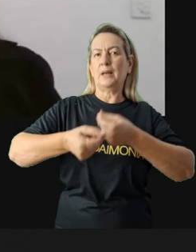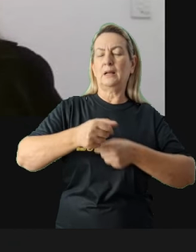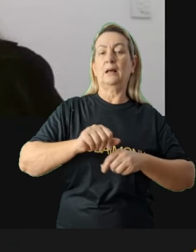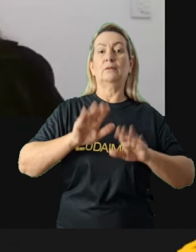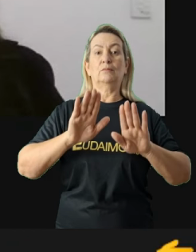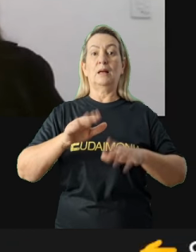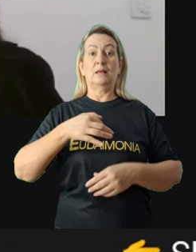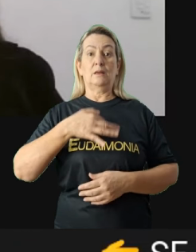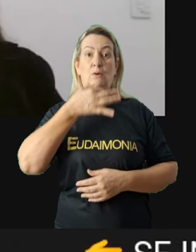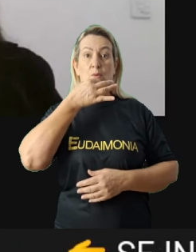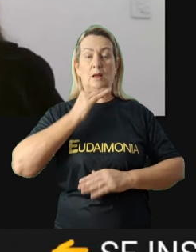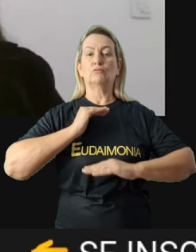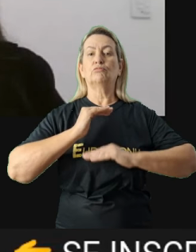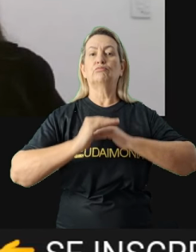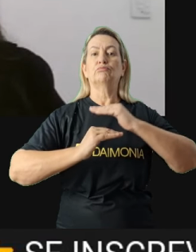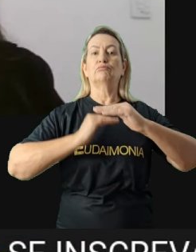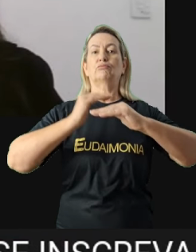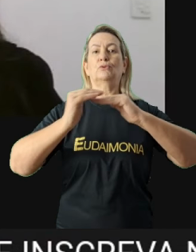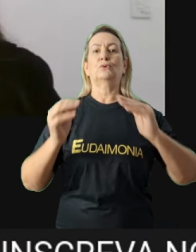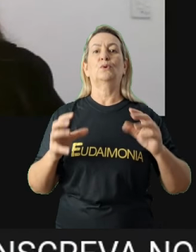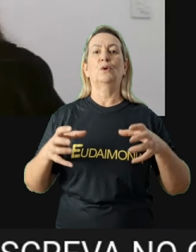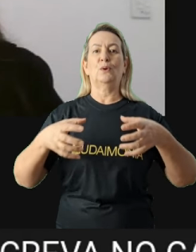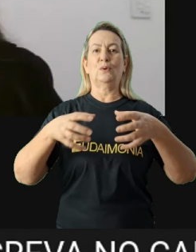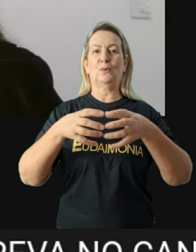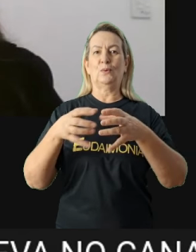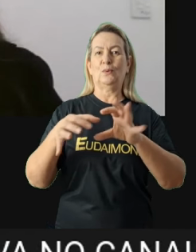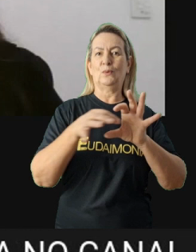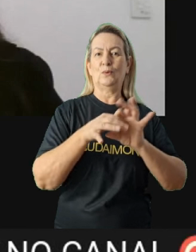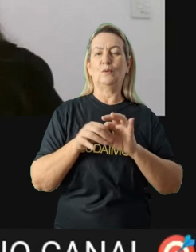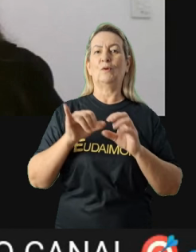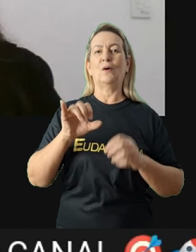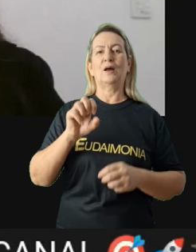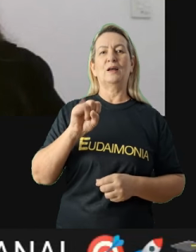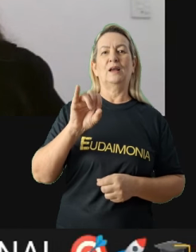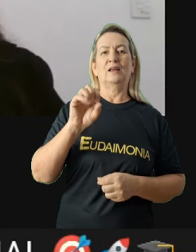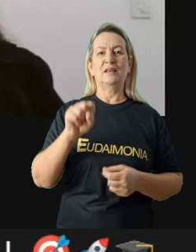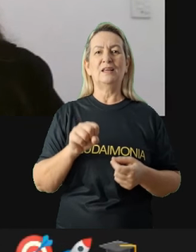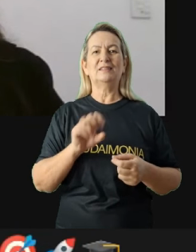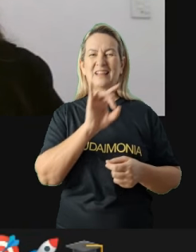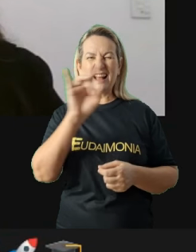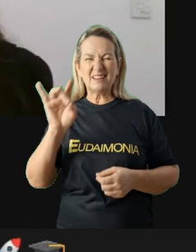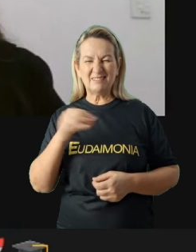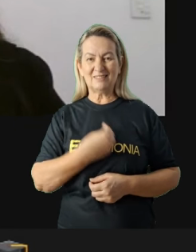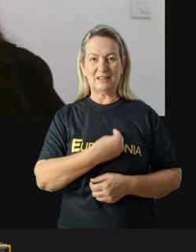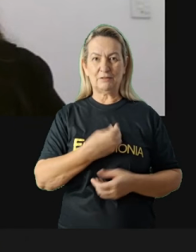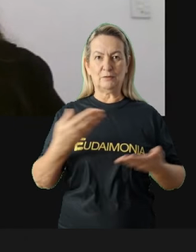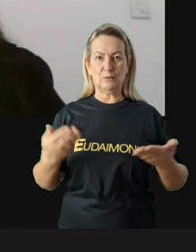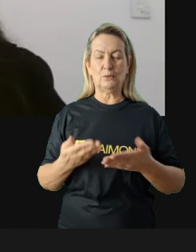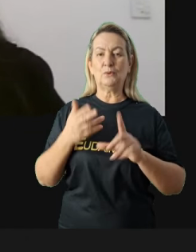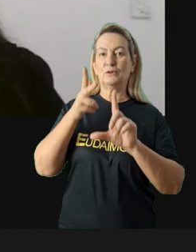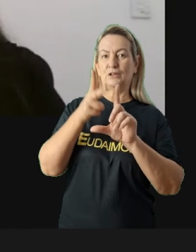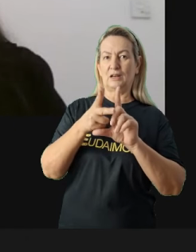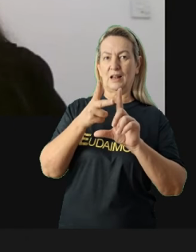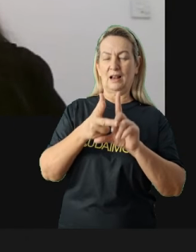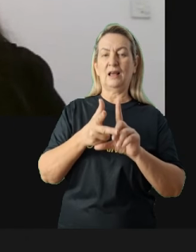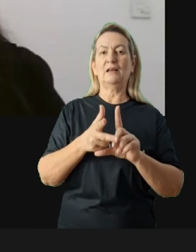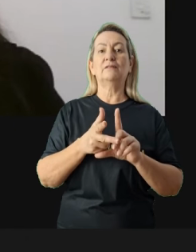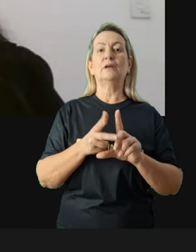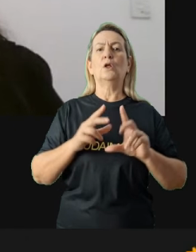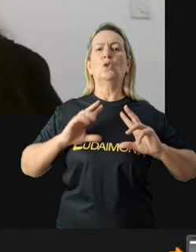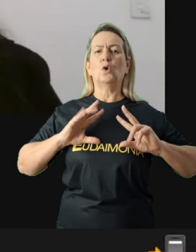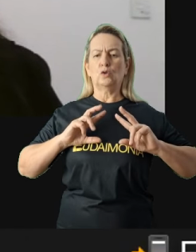educacional. Mas eu acho que a educação tinha que ser construída em conjunto, né? Pegar uma pessoa igual a Isis, pegar a Andréia,